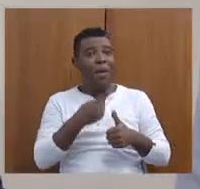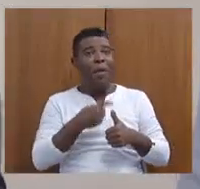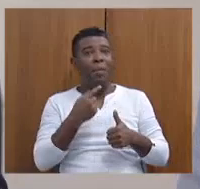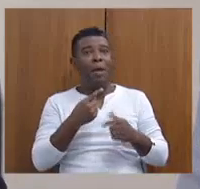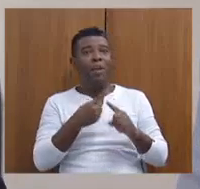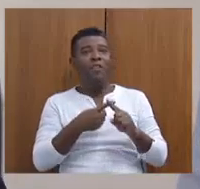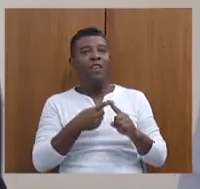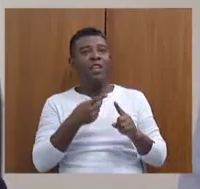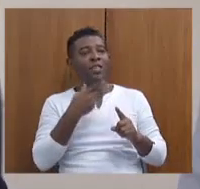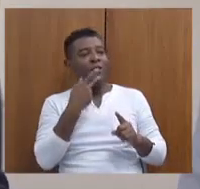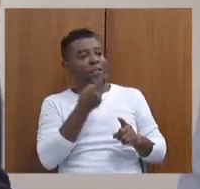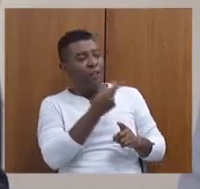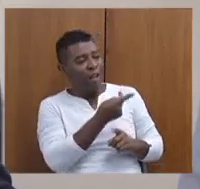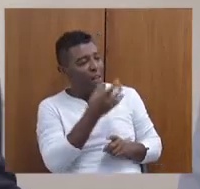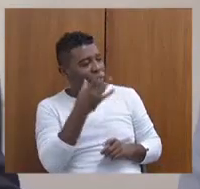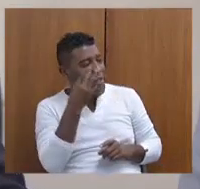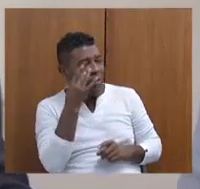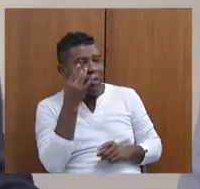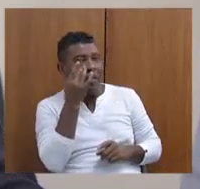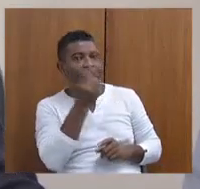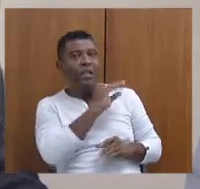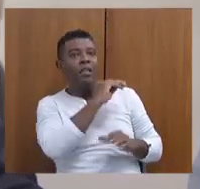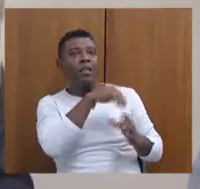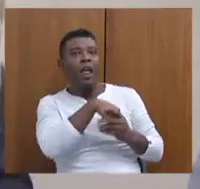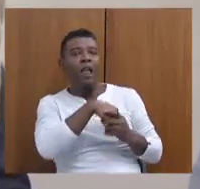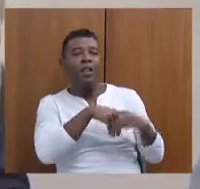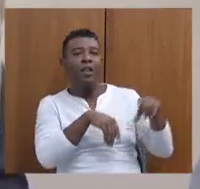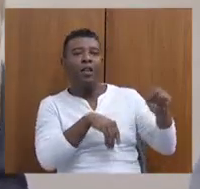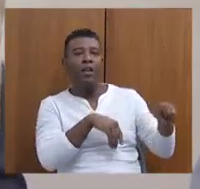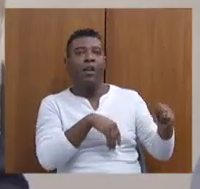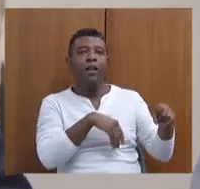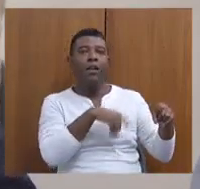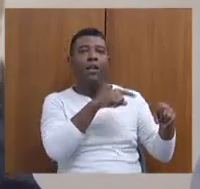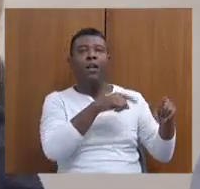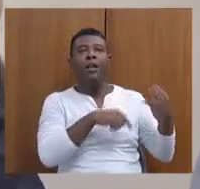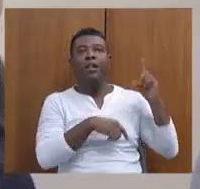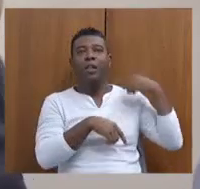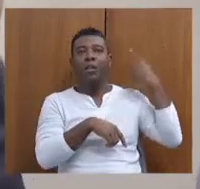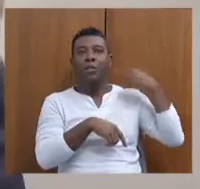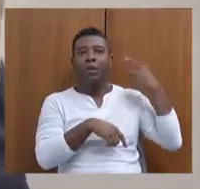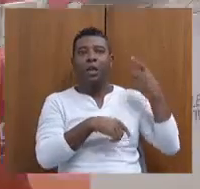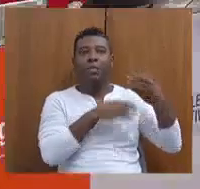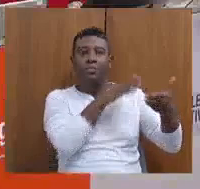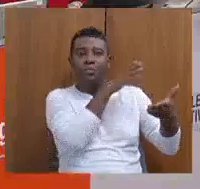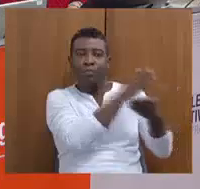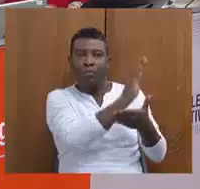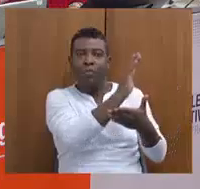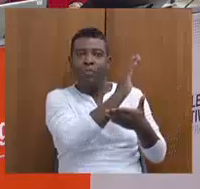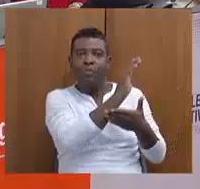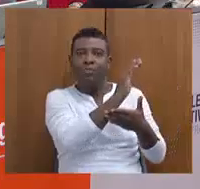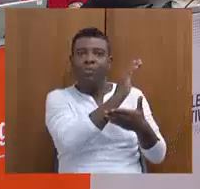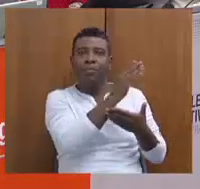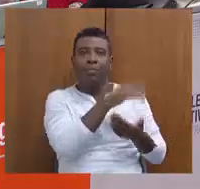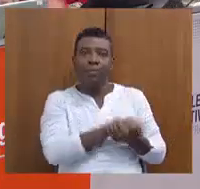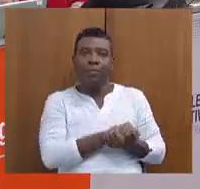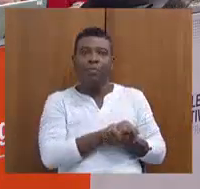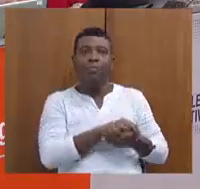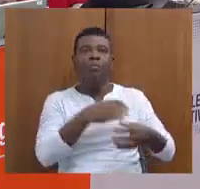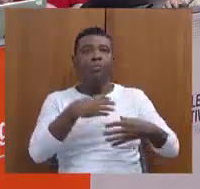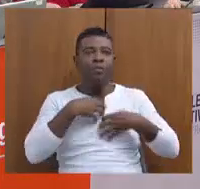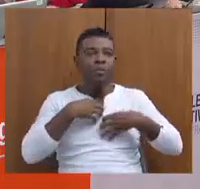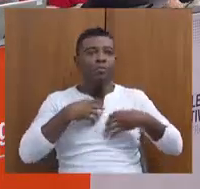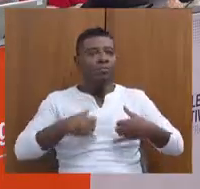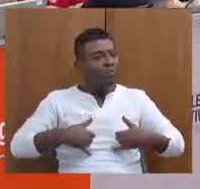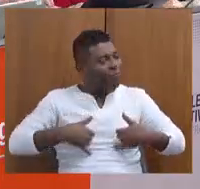senhor aí né na condição de Deputado eleito tive a honra de acompanhar o senhor aí na campanha